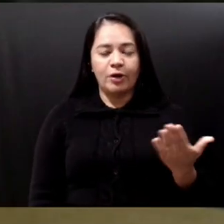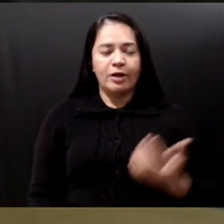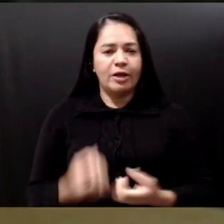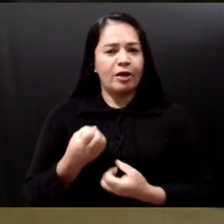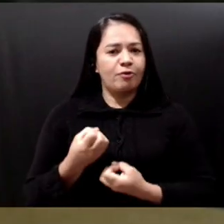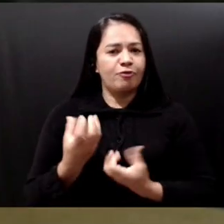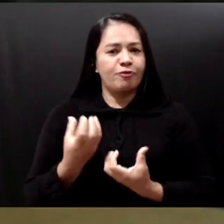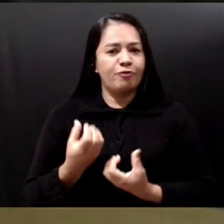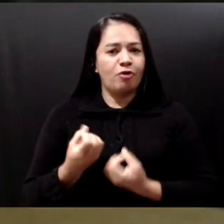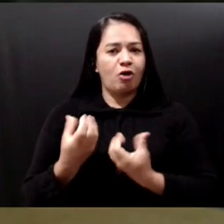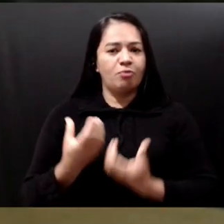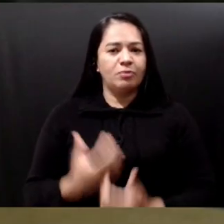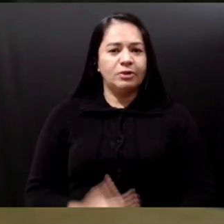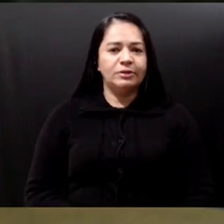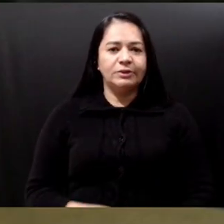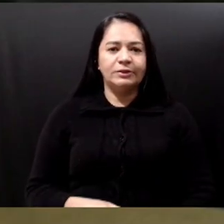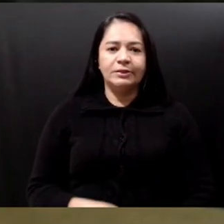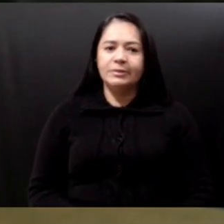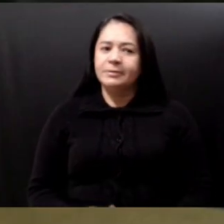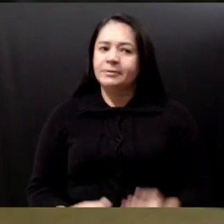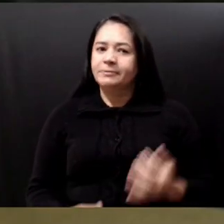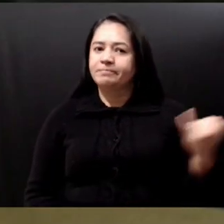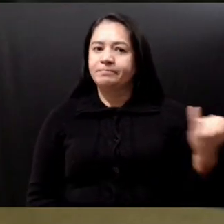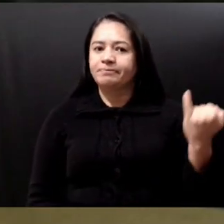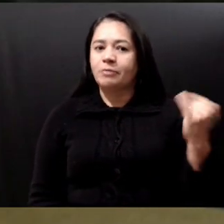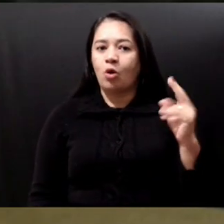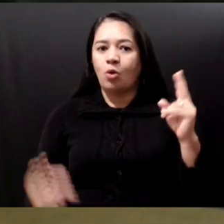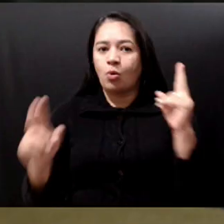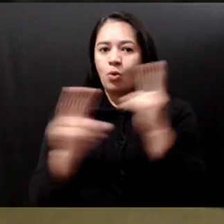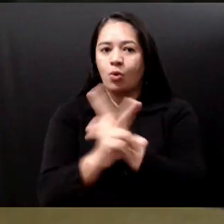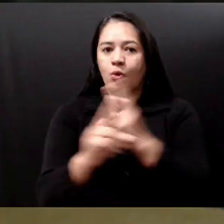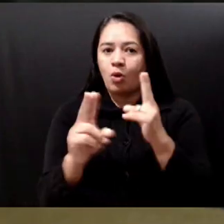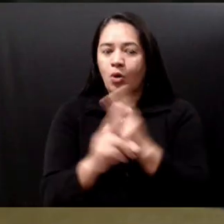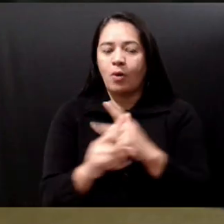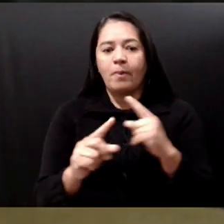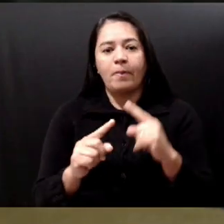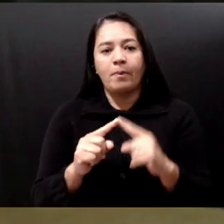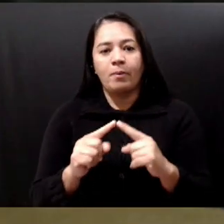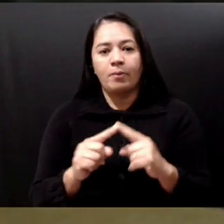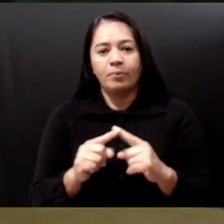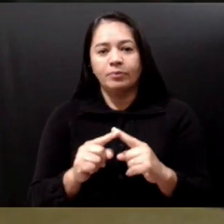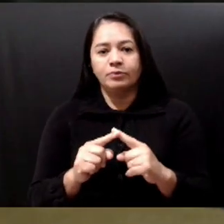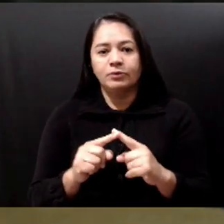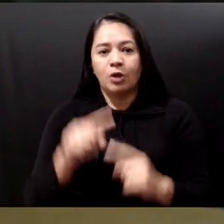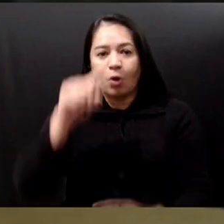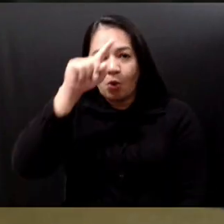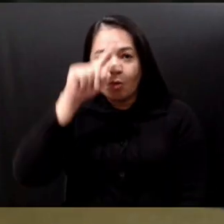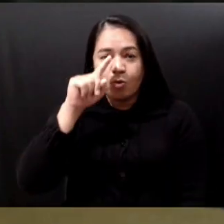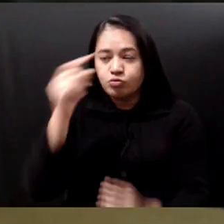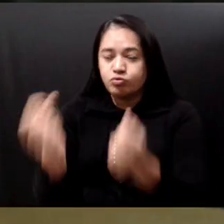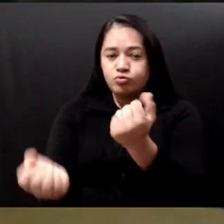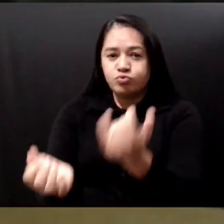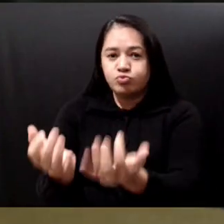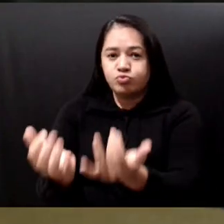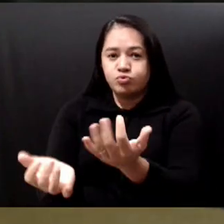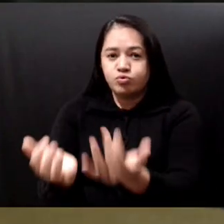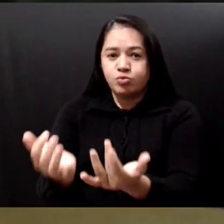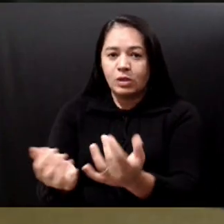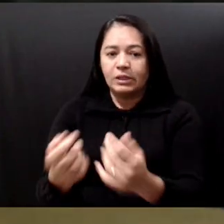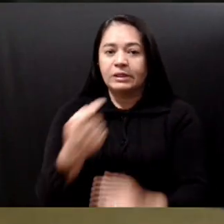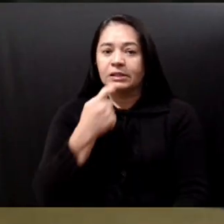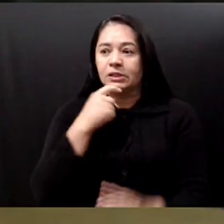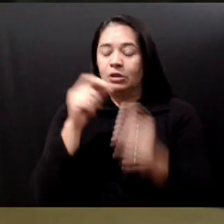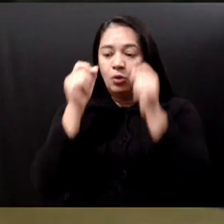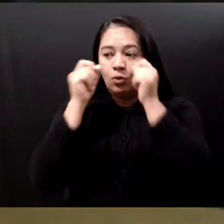muito precisa e urgente, porque o risco elevado de incêndios coloca Campinas em alerta. A Defesa Civil do Estado de